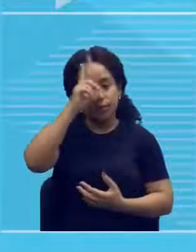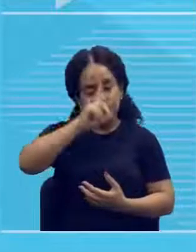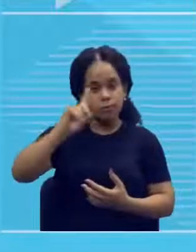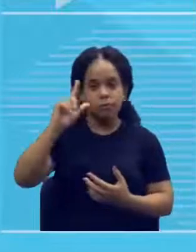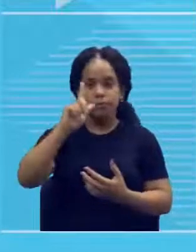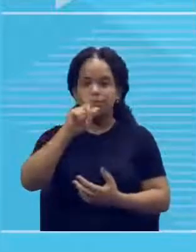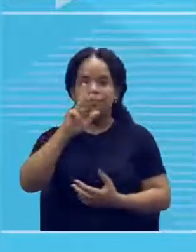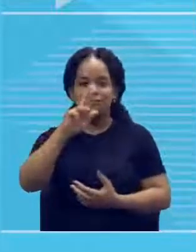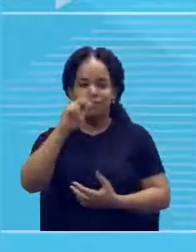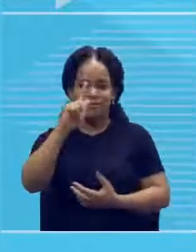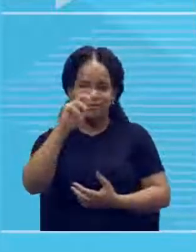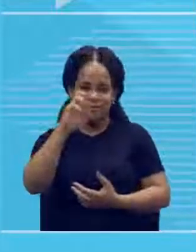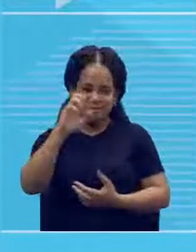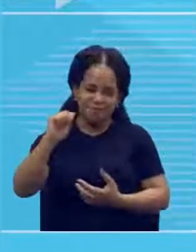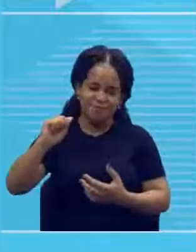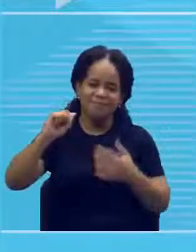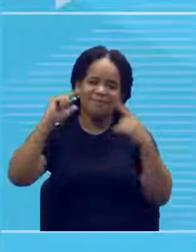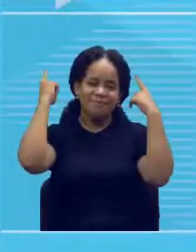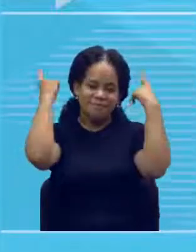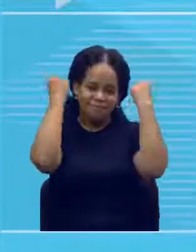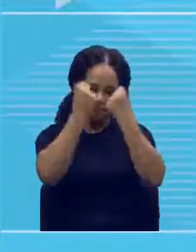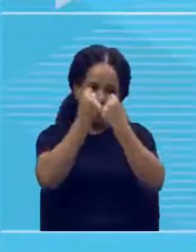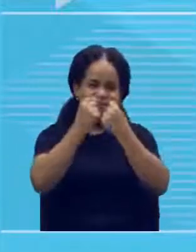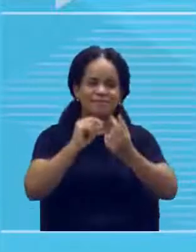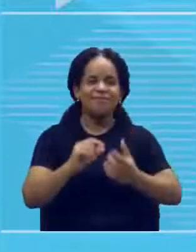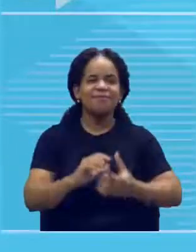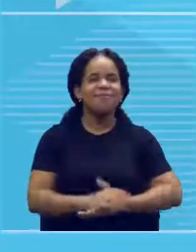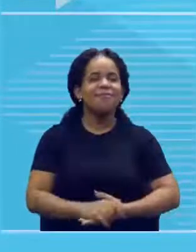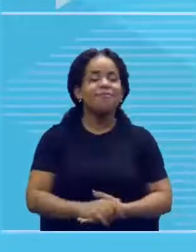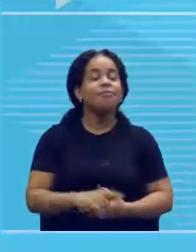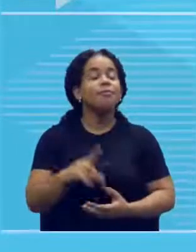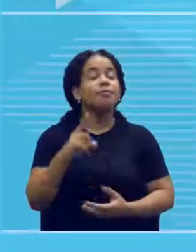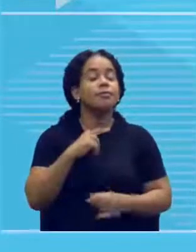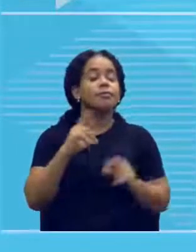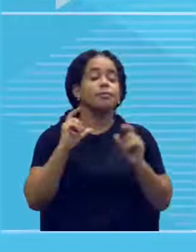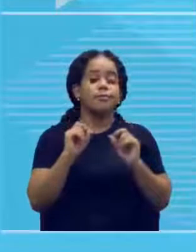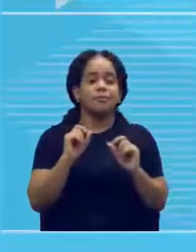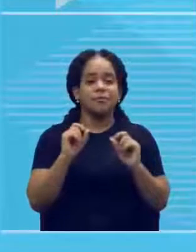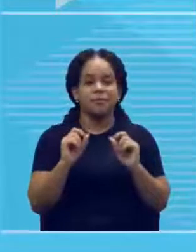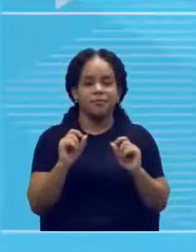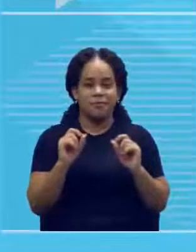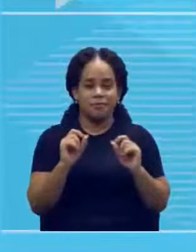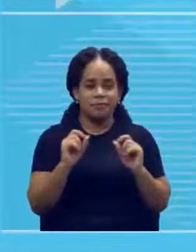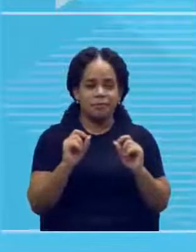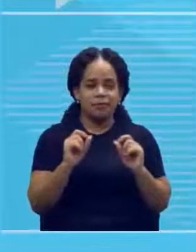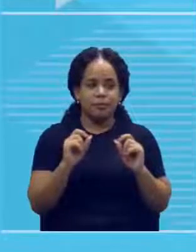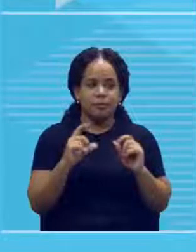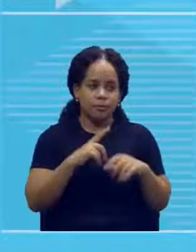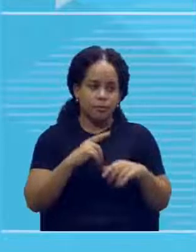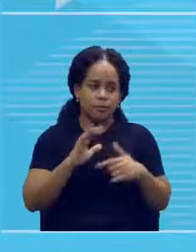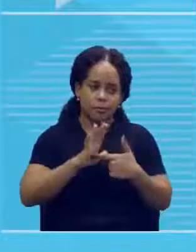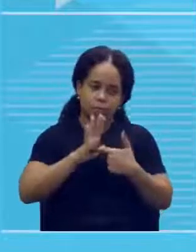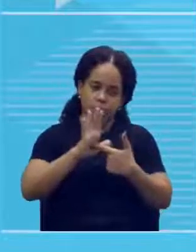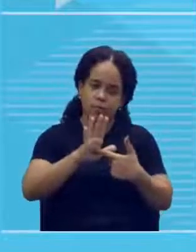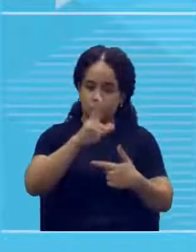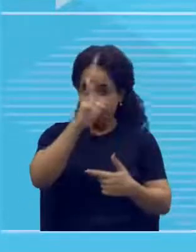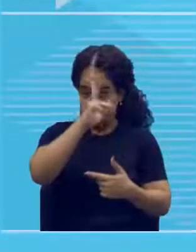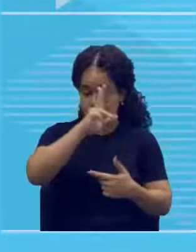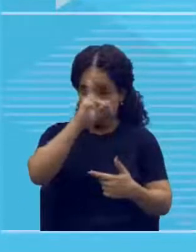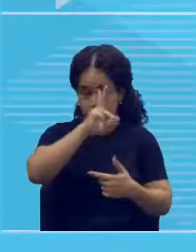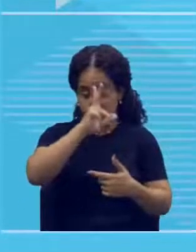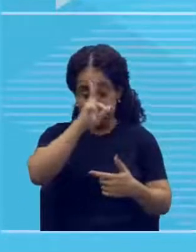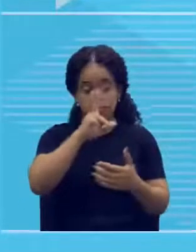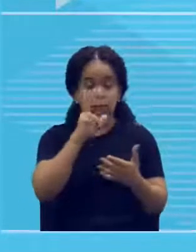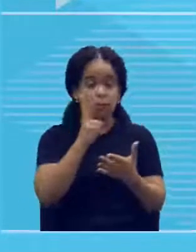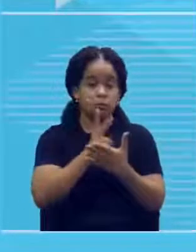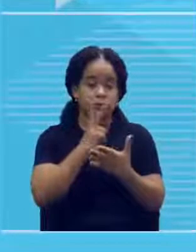né, deusinha? E aí, gente, acaba trazendo aí essa lembrança de sempre, né,